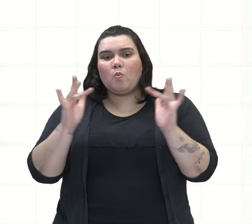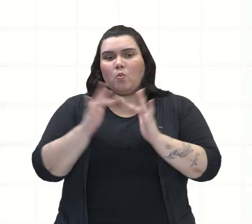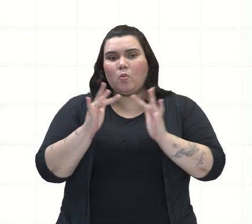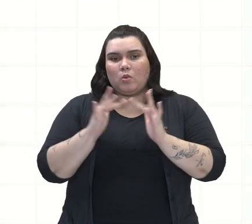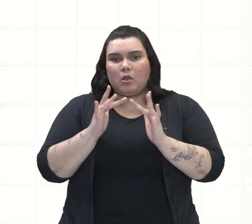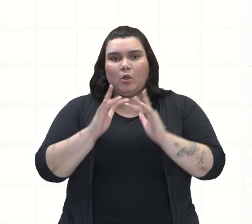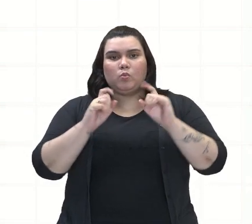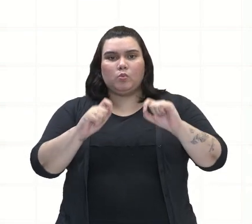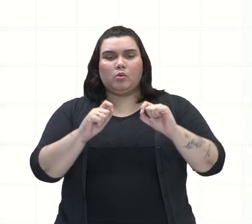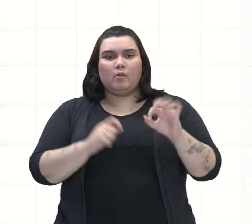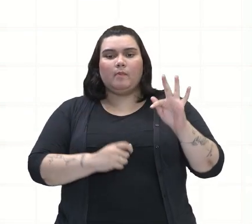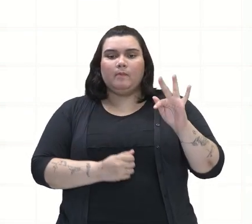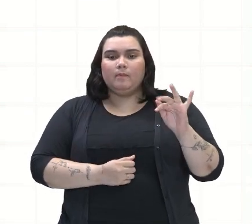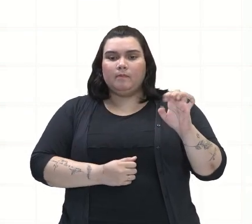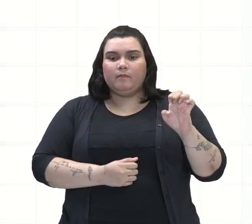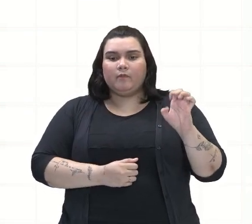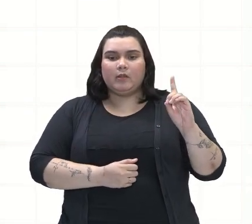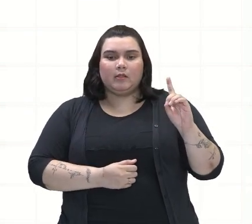o